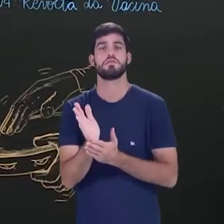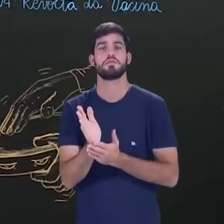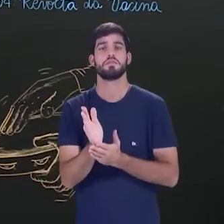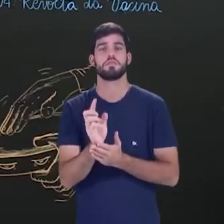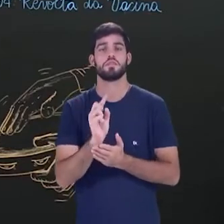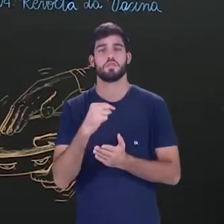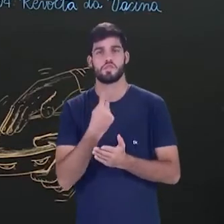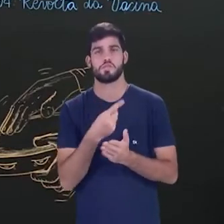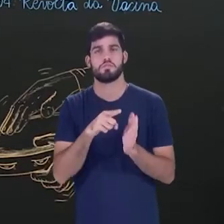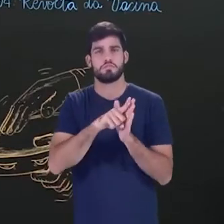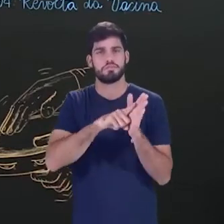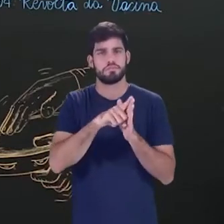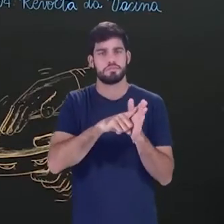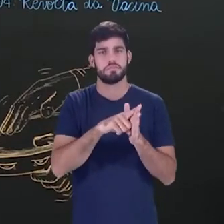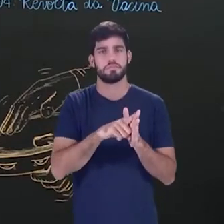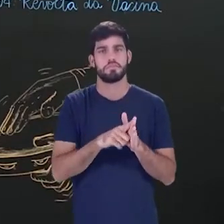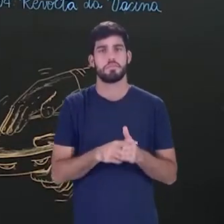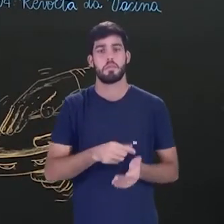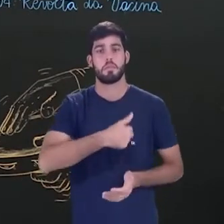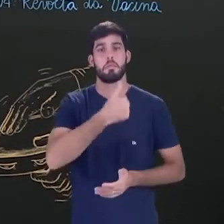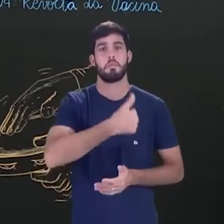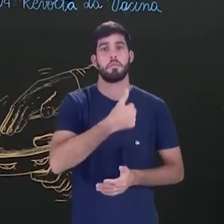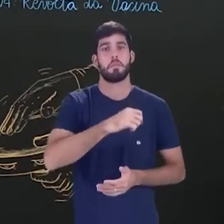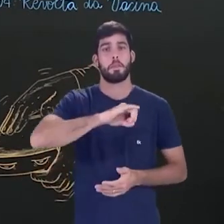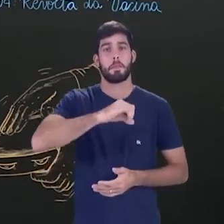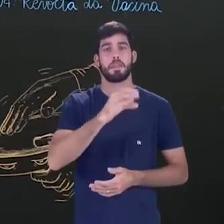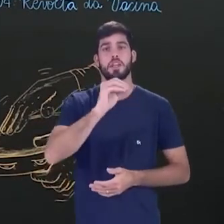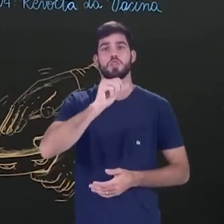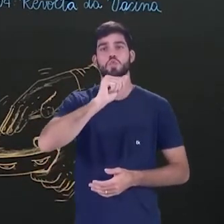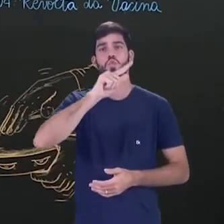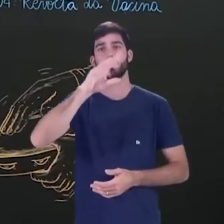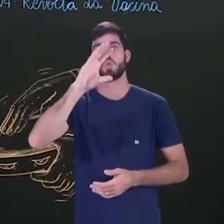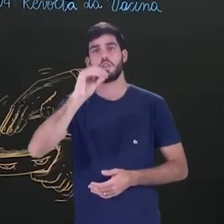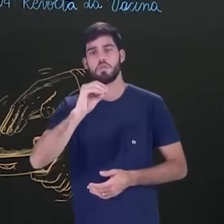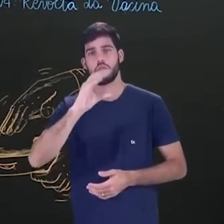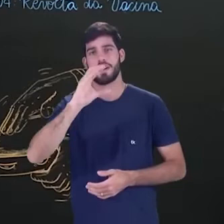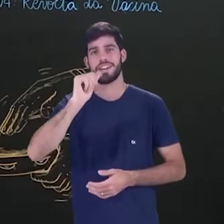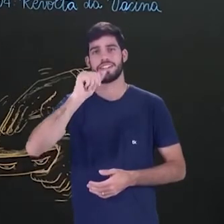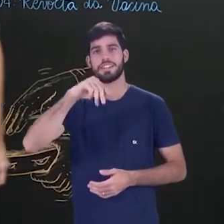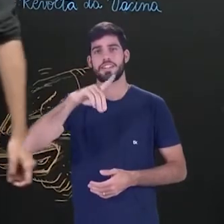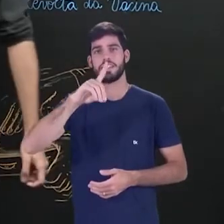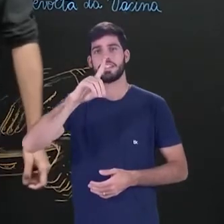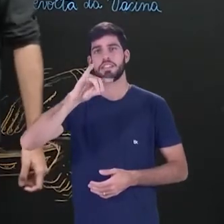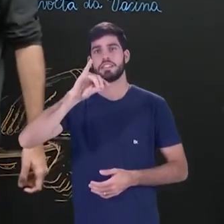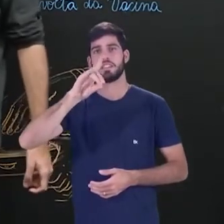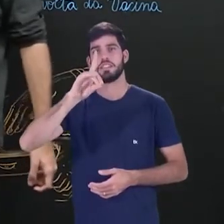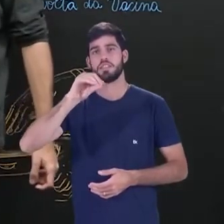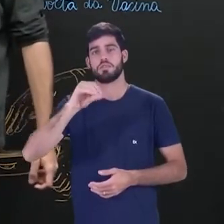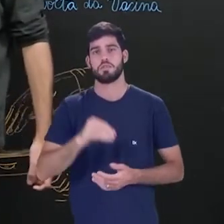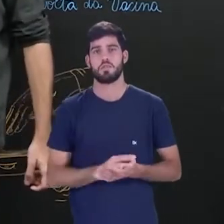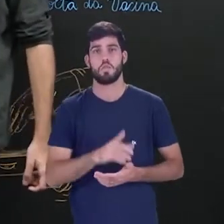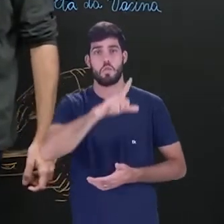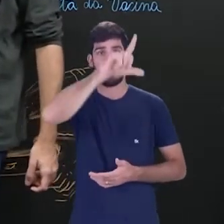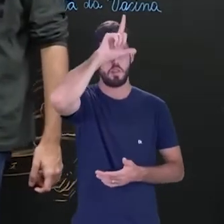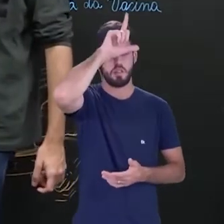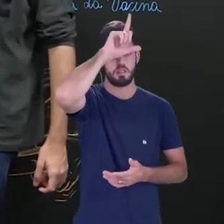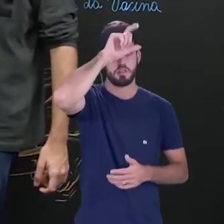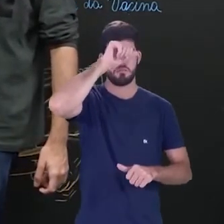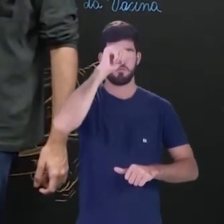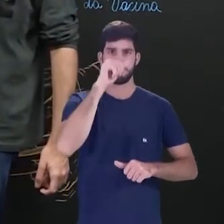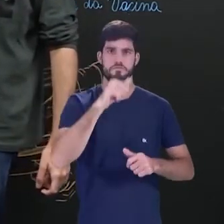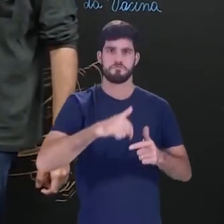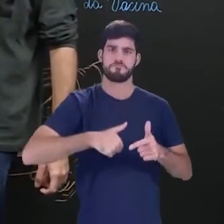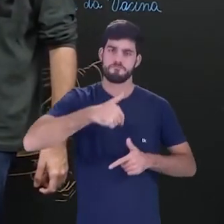a gente pesquisar de perto. A primeira é a de João Cândido, que foi o líder da Revolta da Chibata e foi uma